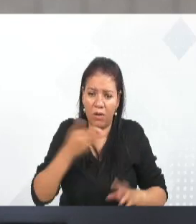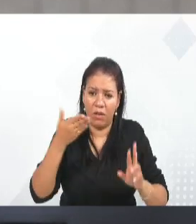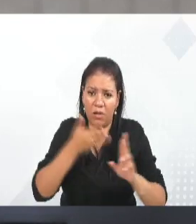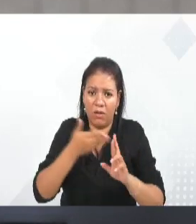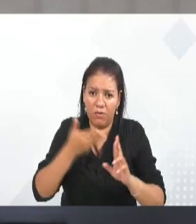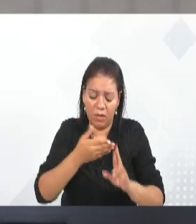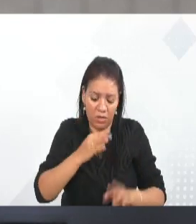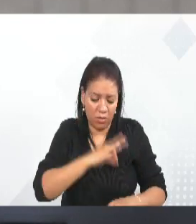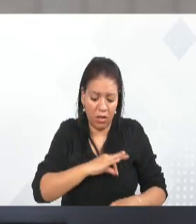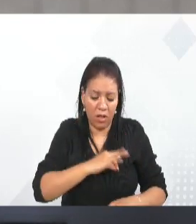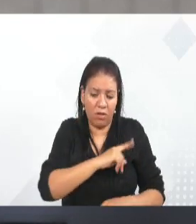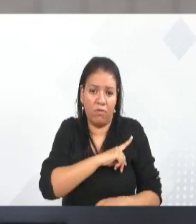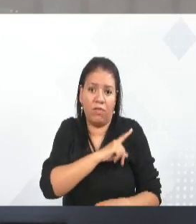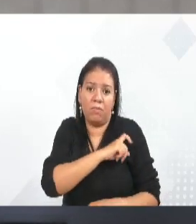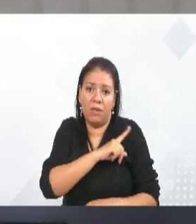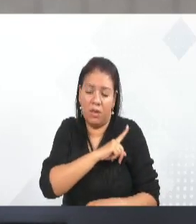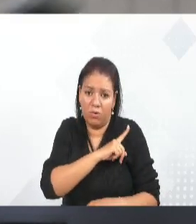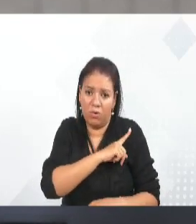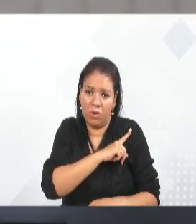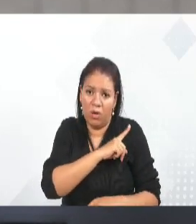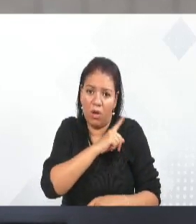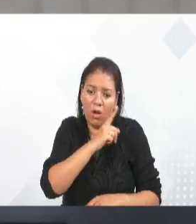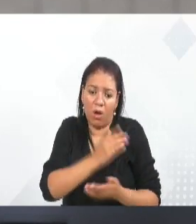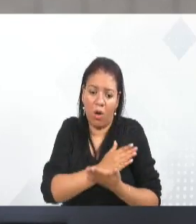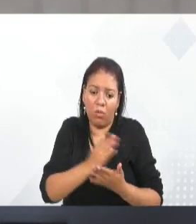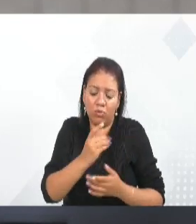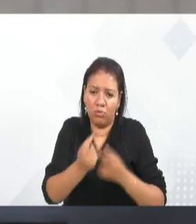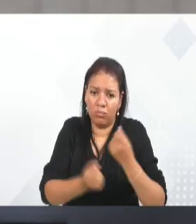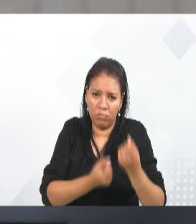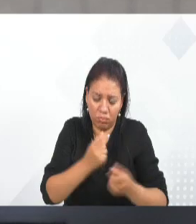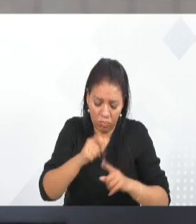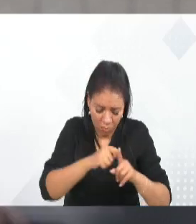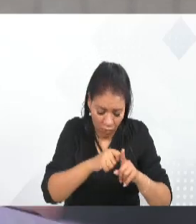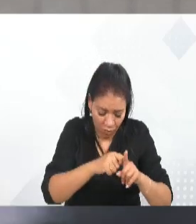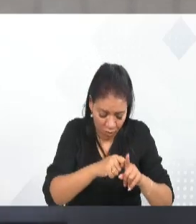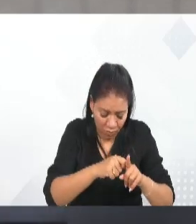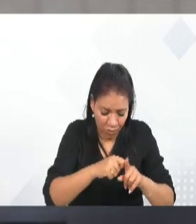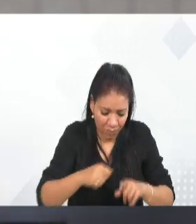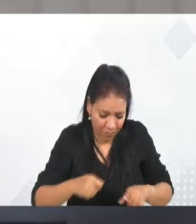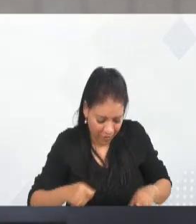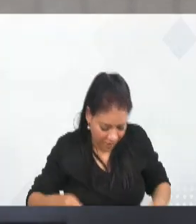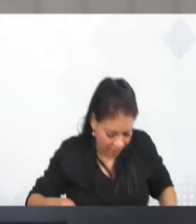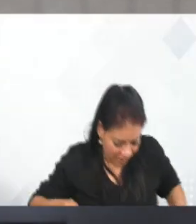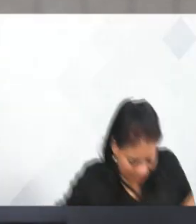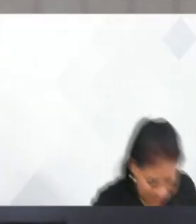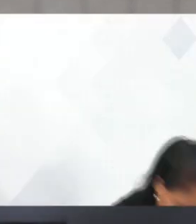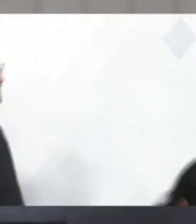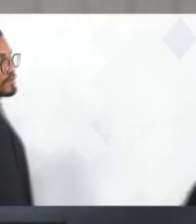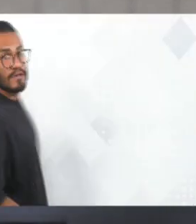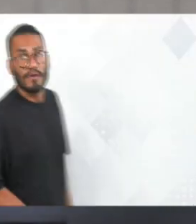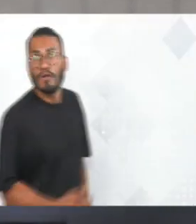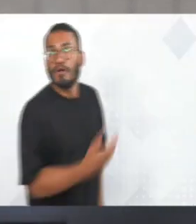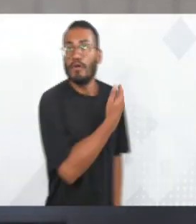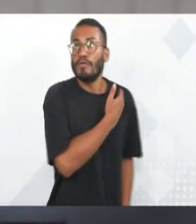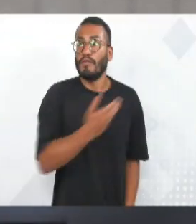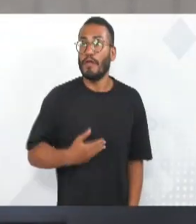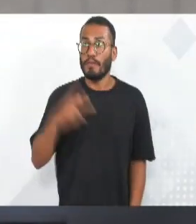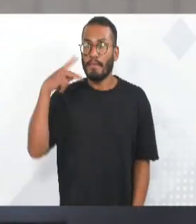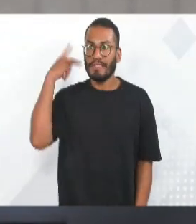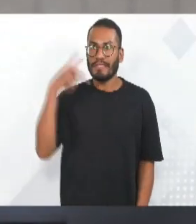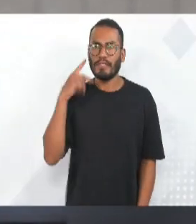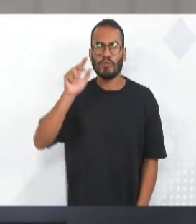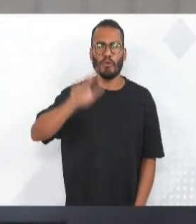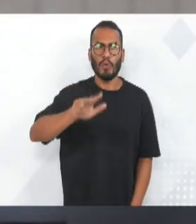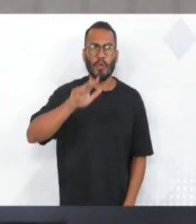da enfermagem inclusive já de alguns meses para trás né onde o governo federal fez a sua parte o governo presidente Lula uma luta inclusive